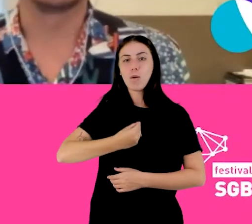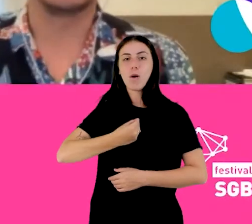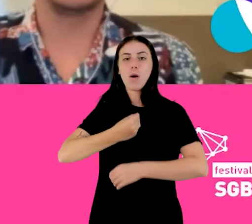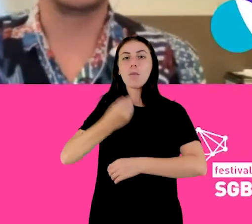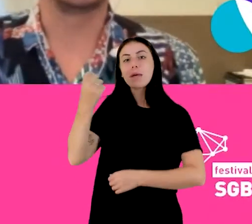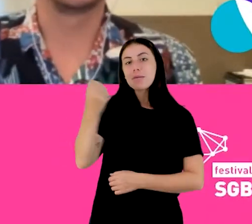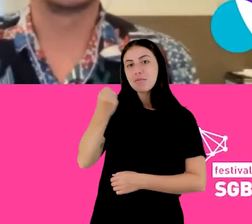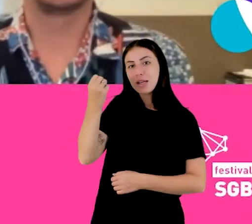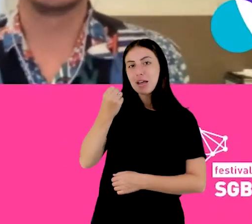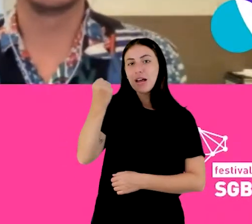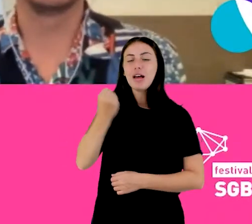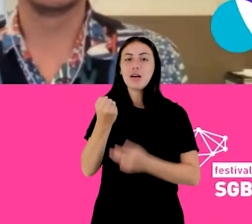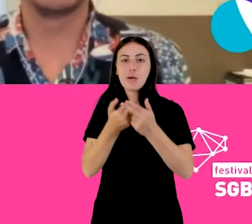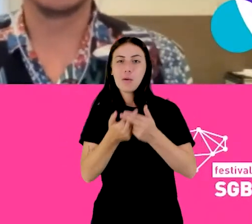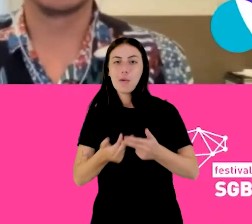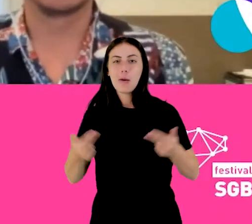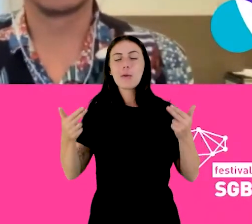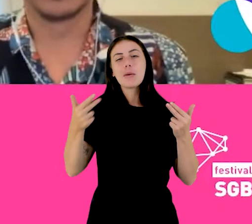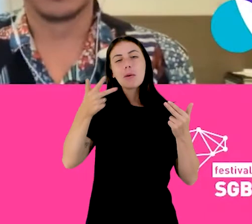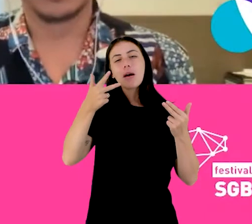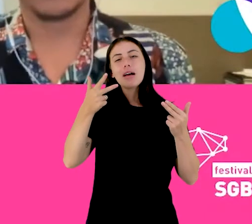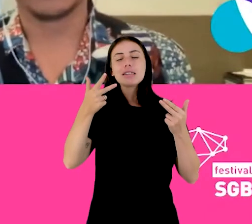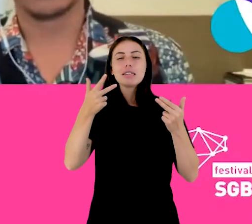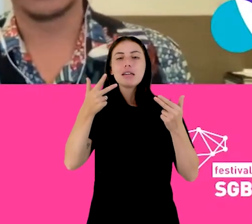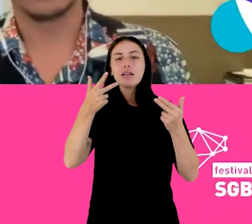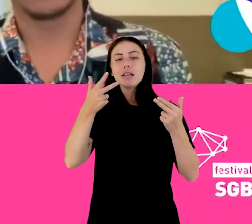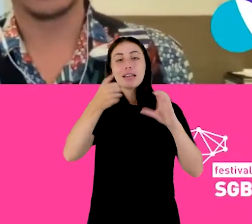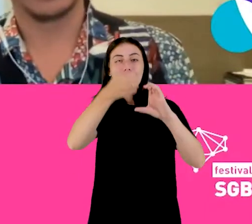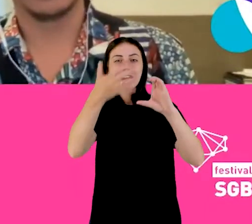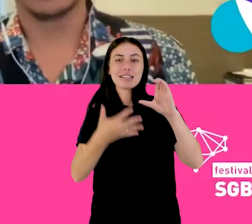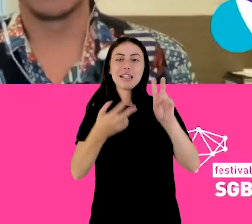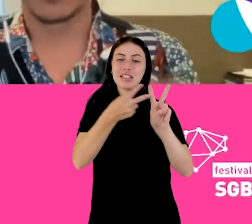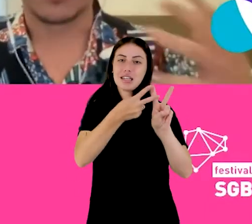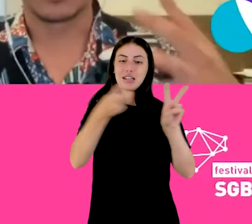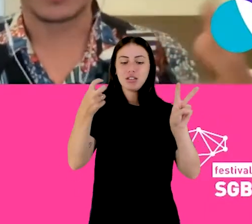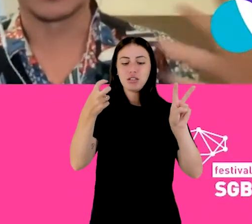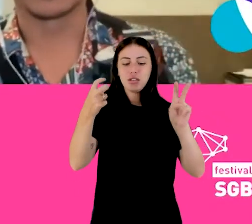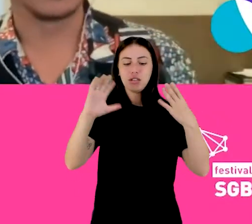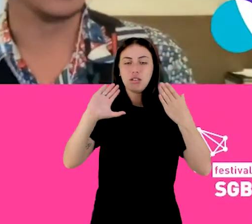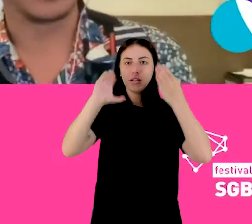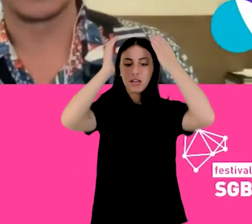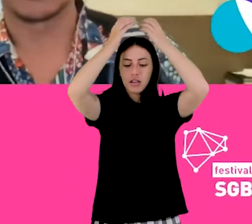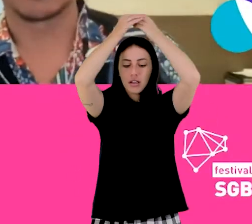também. Sou homem branco, eu tenho ascendência chilena, então alguns traços indígenas do